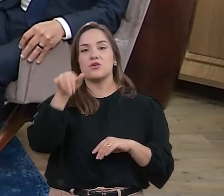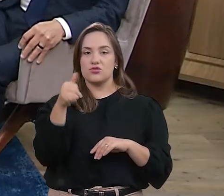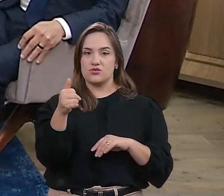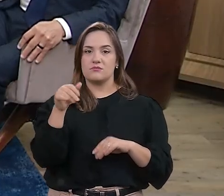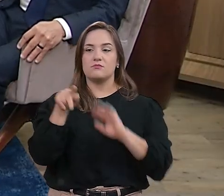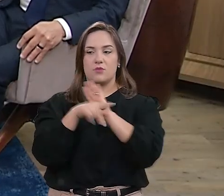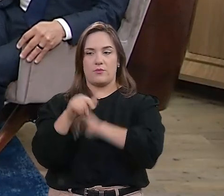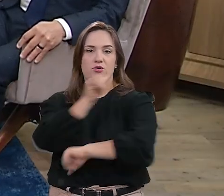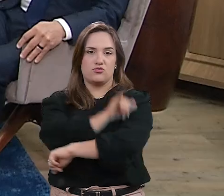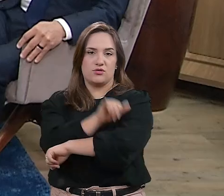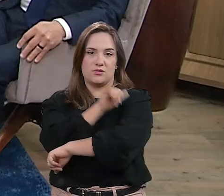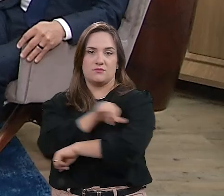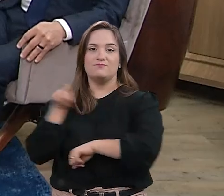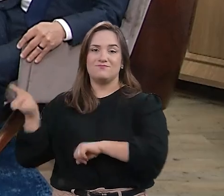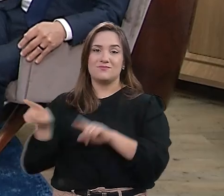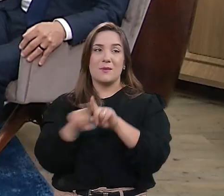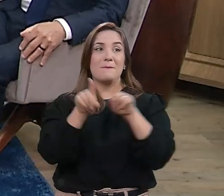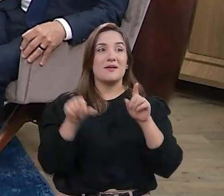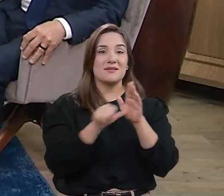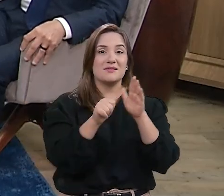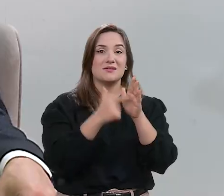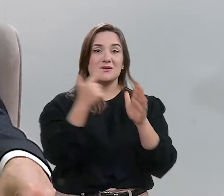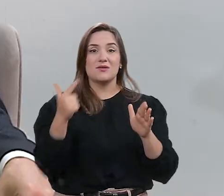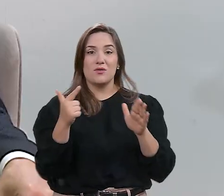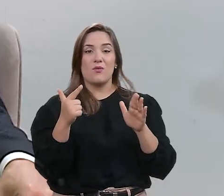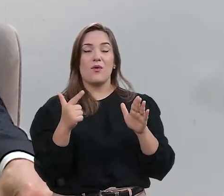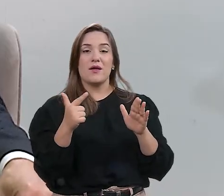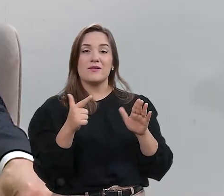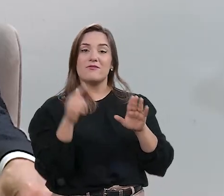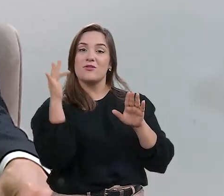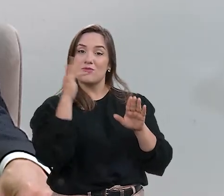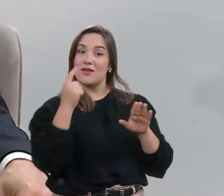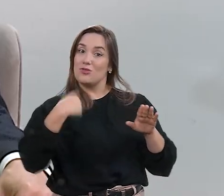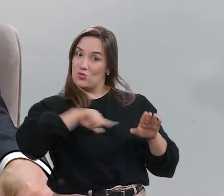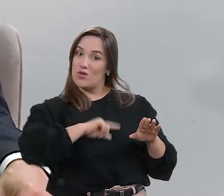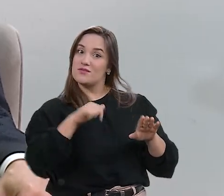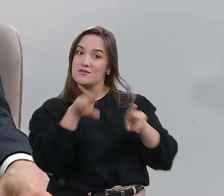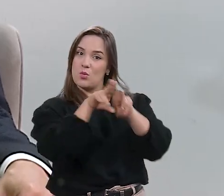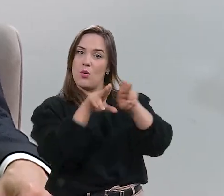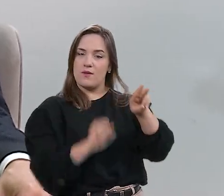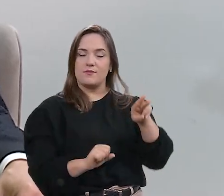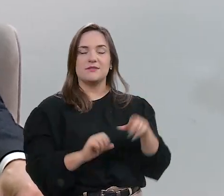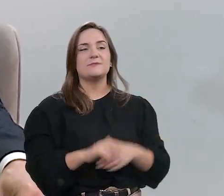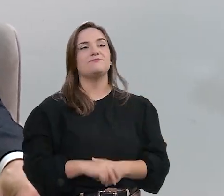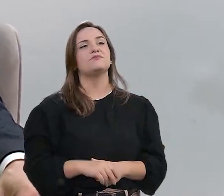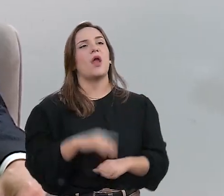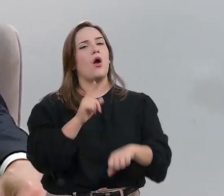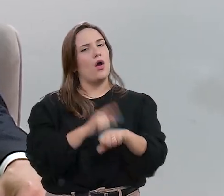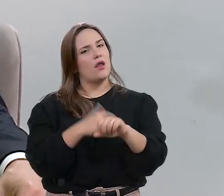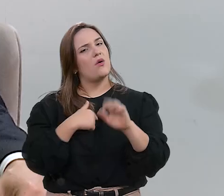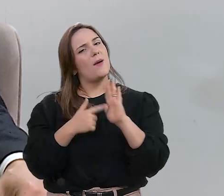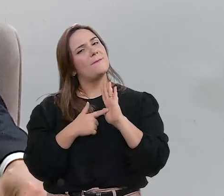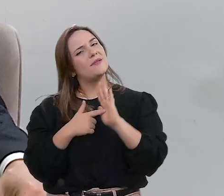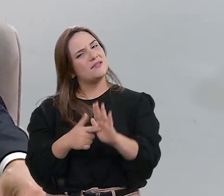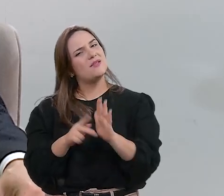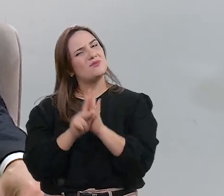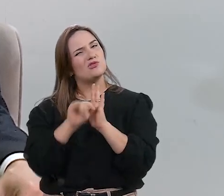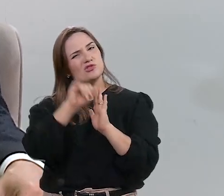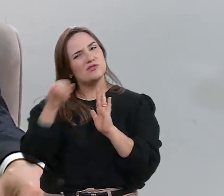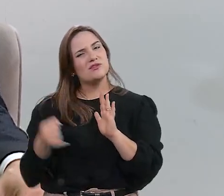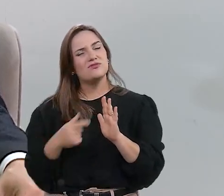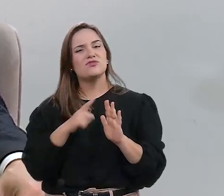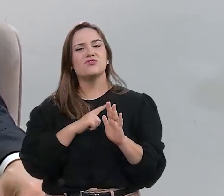né? A nossa UEMS foi a segunda a adotar. E quando eu apresentei o projeto,